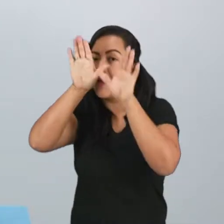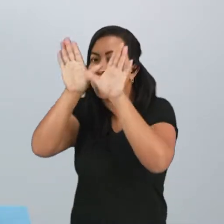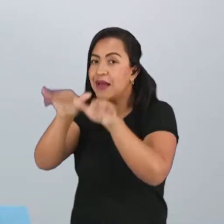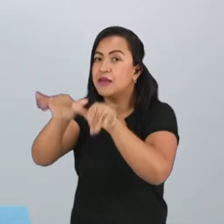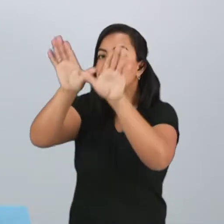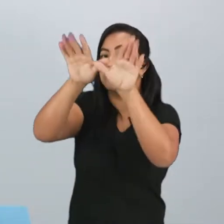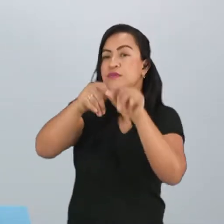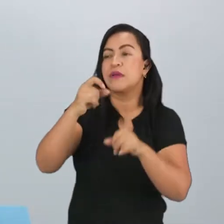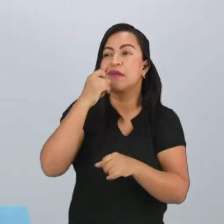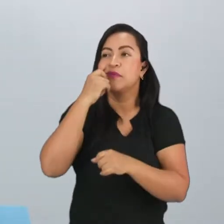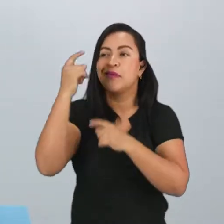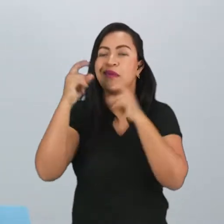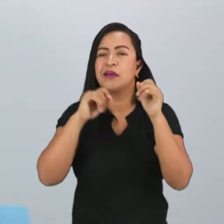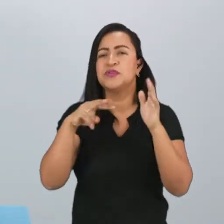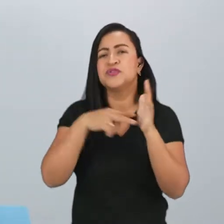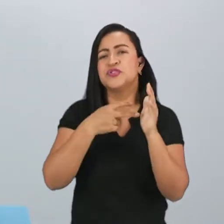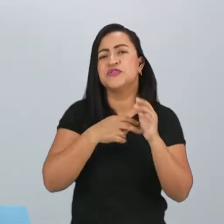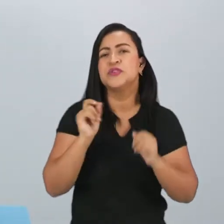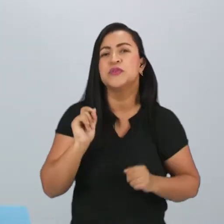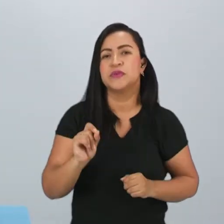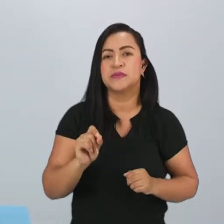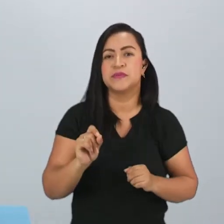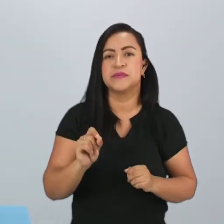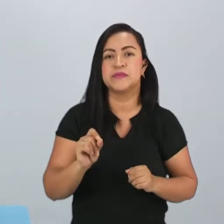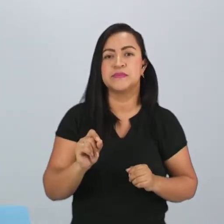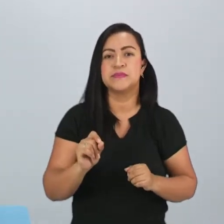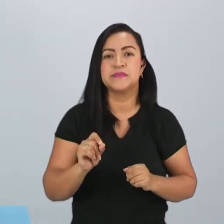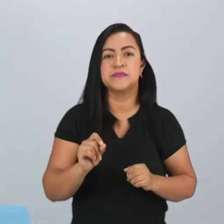ar com gritinhos. O que essa frase quer dizer?